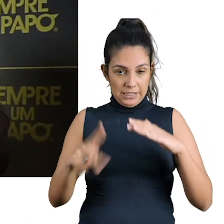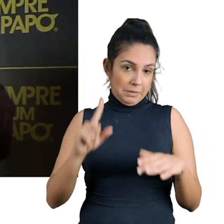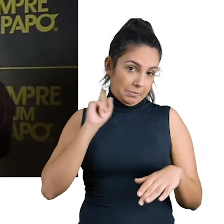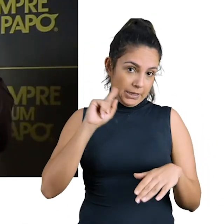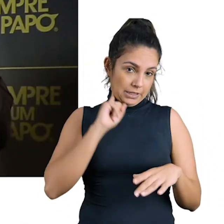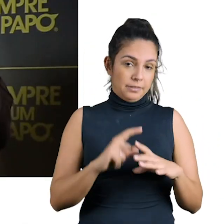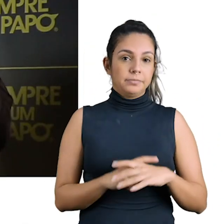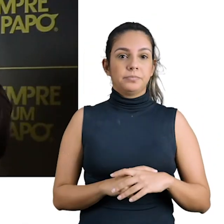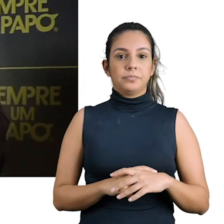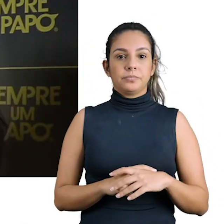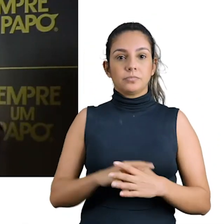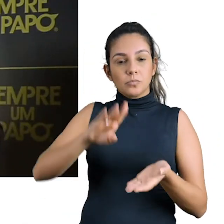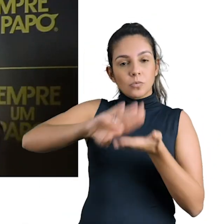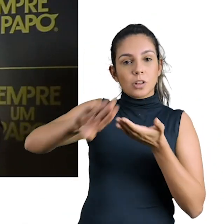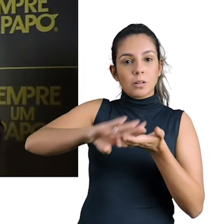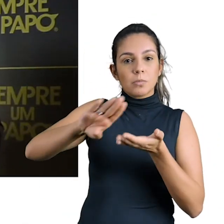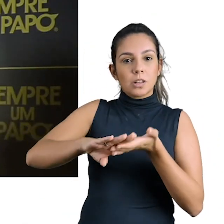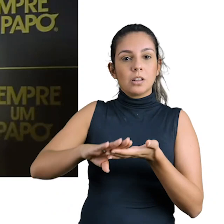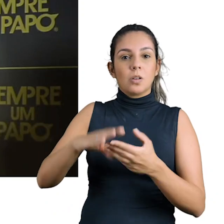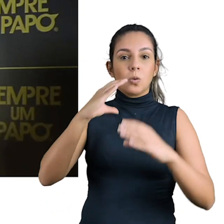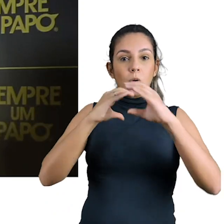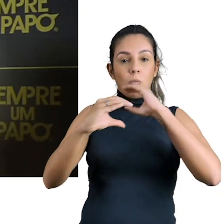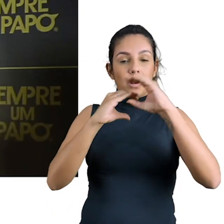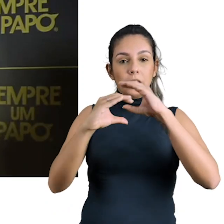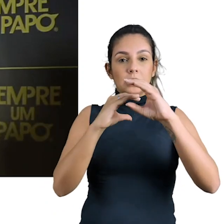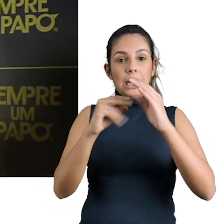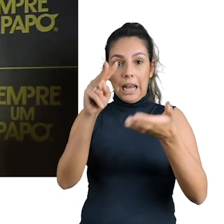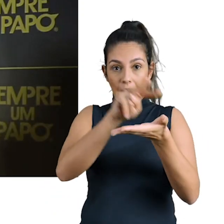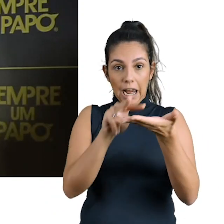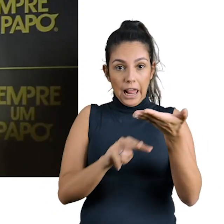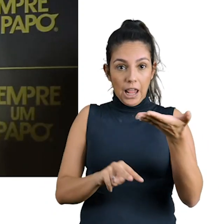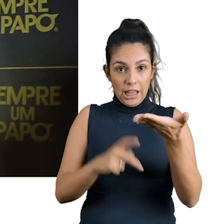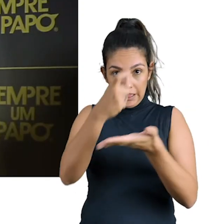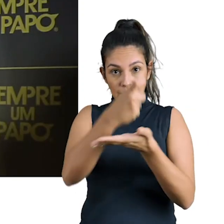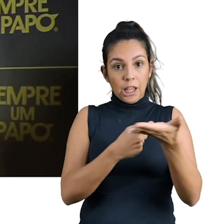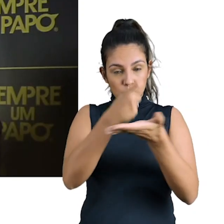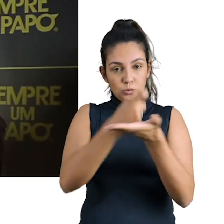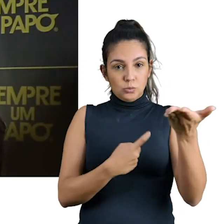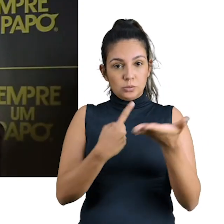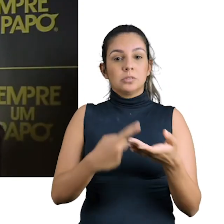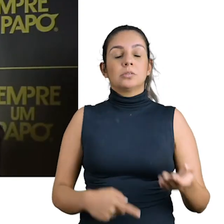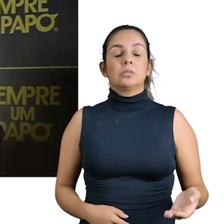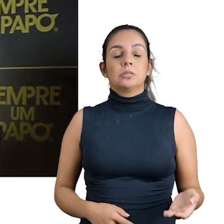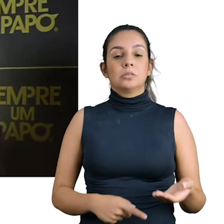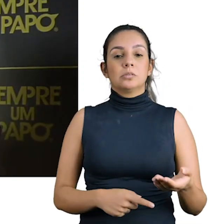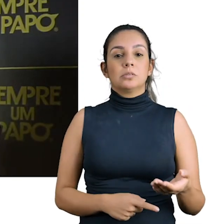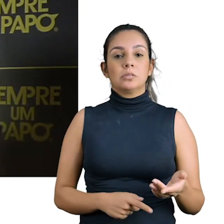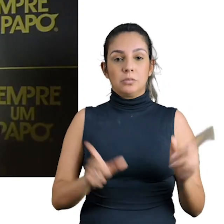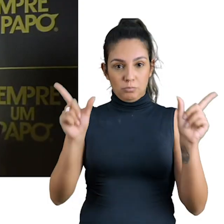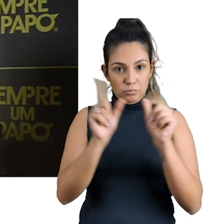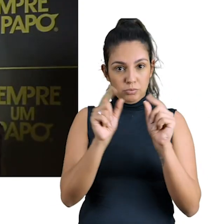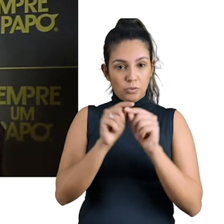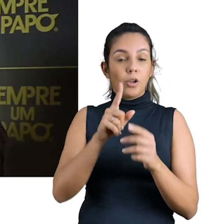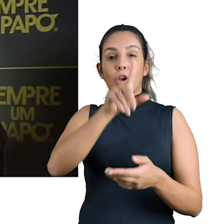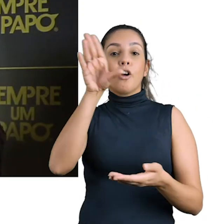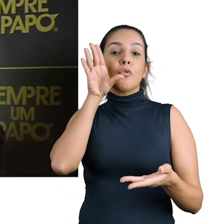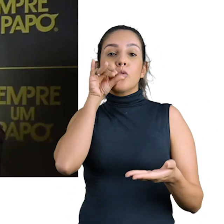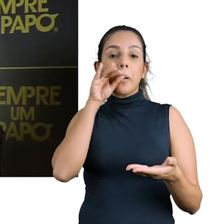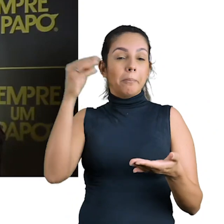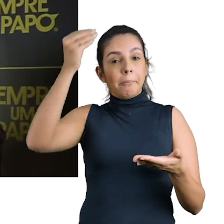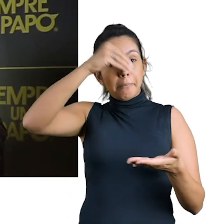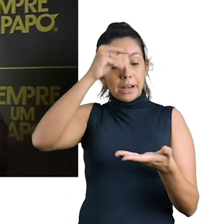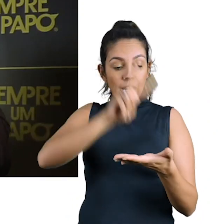nome, eliminou a comunicação feita por textos, que sejam curtos, para os